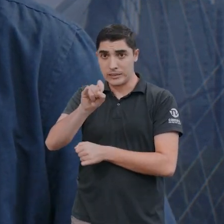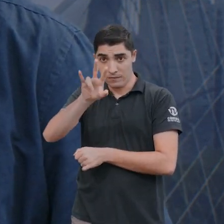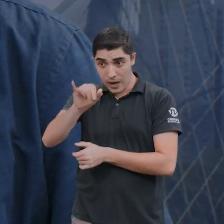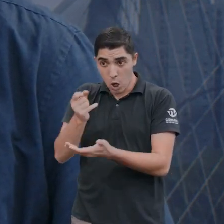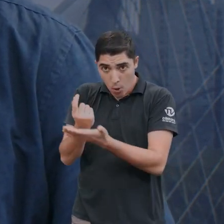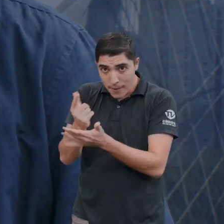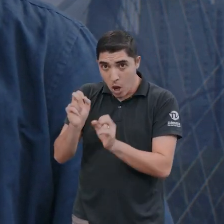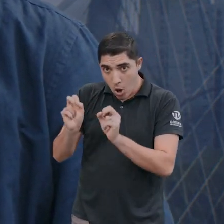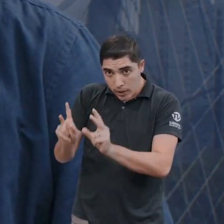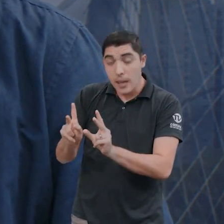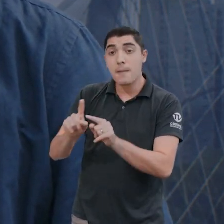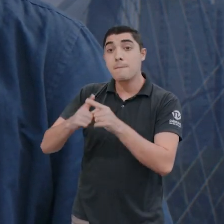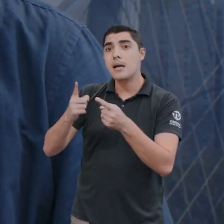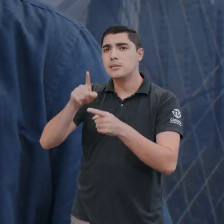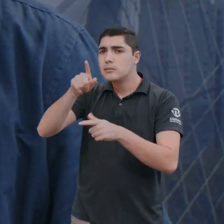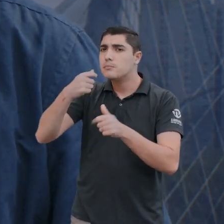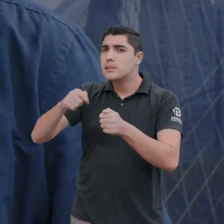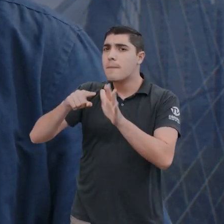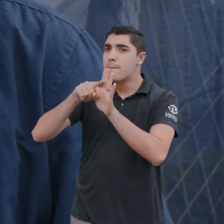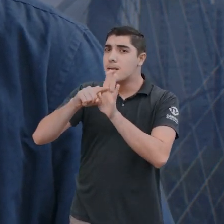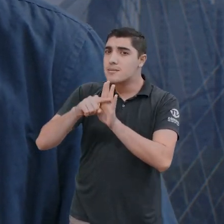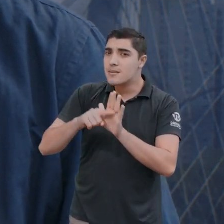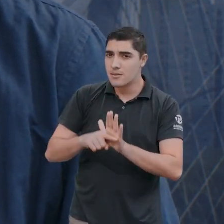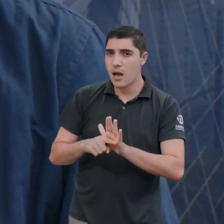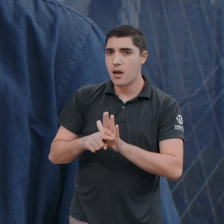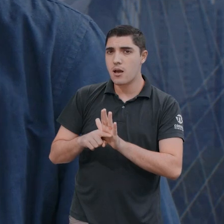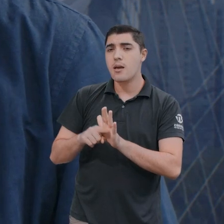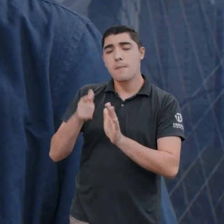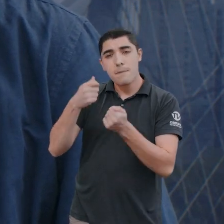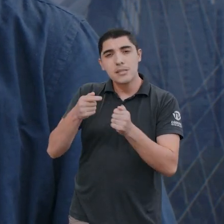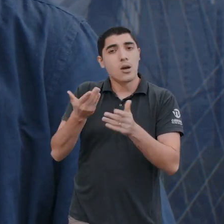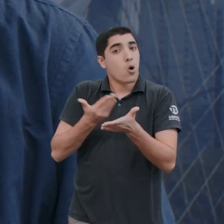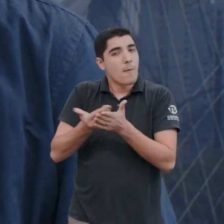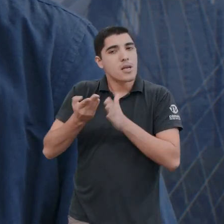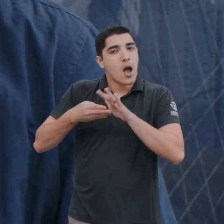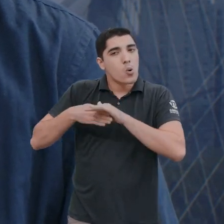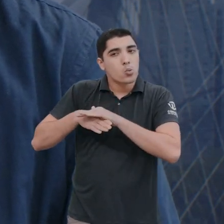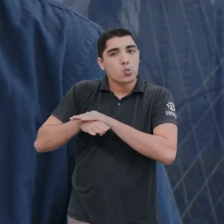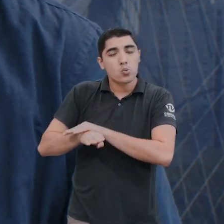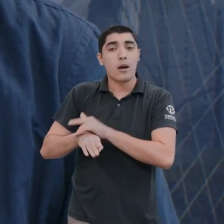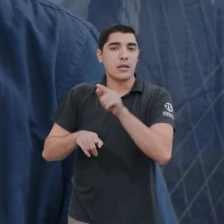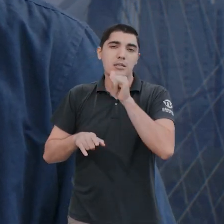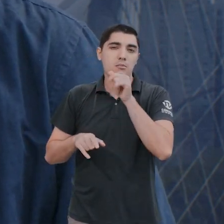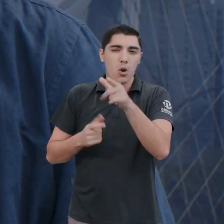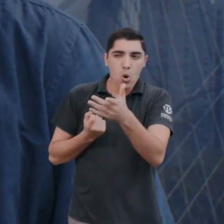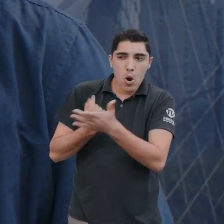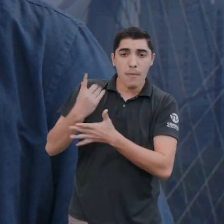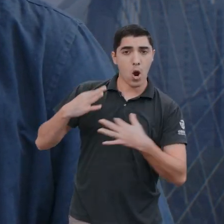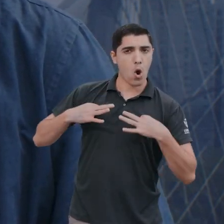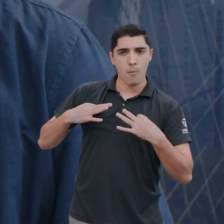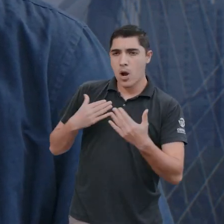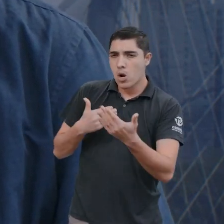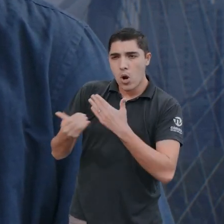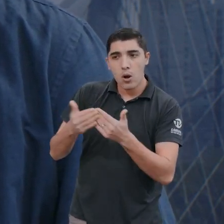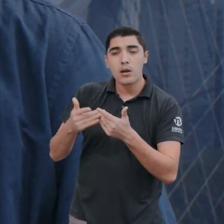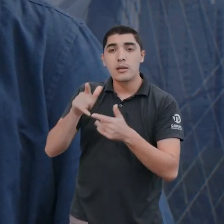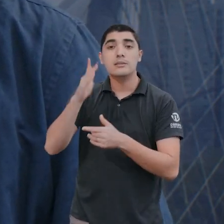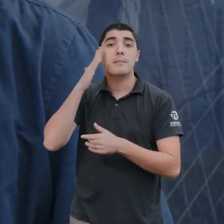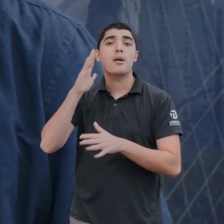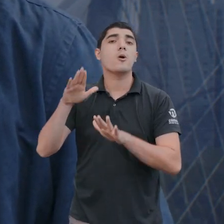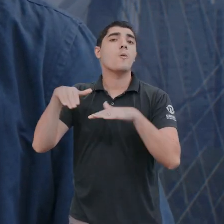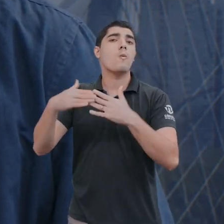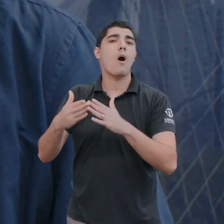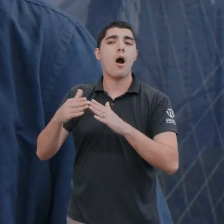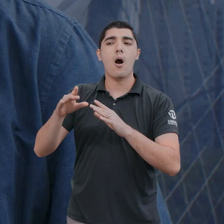você vai comprar e investigue, né? Criar o hábito de, toda vez que você for comprar uma roupa,